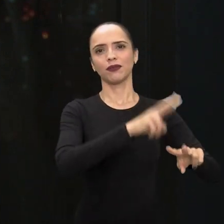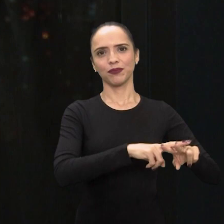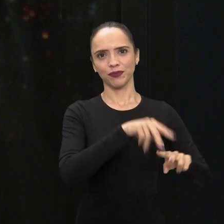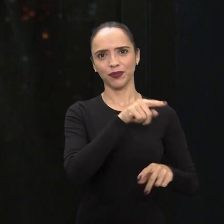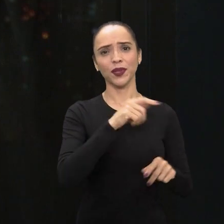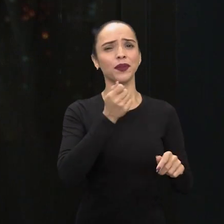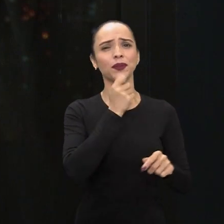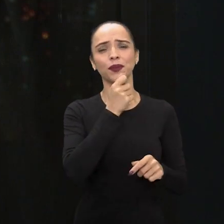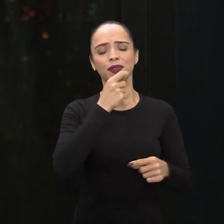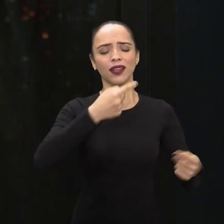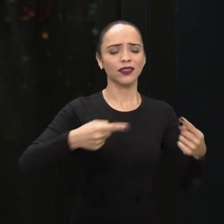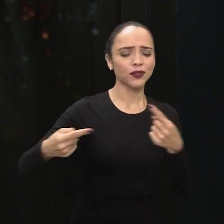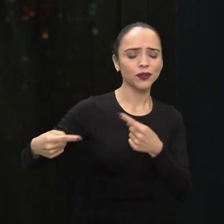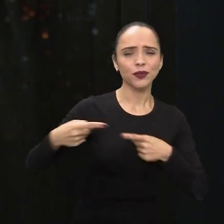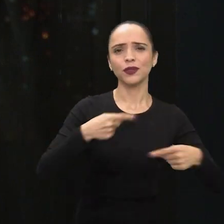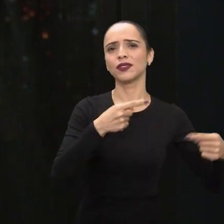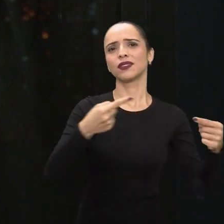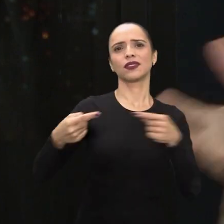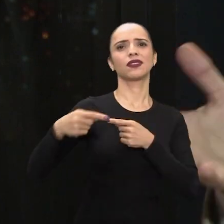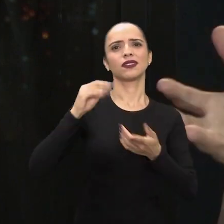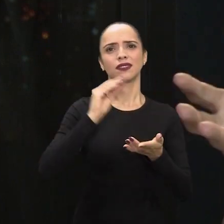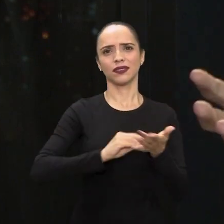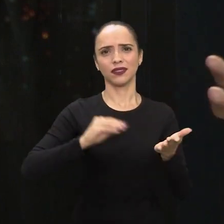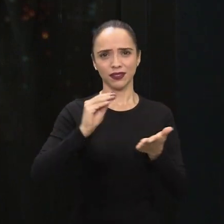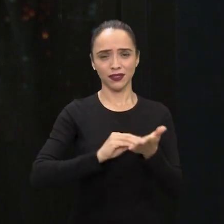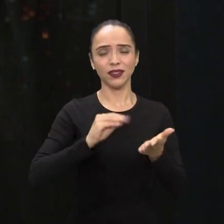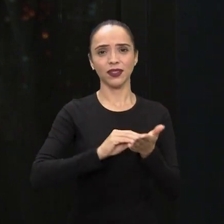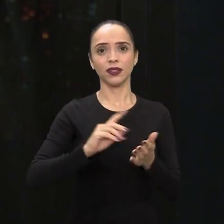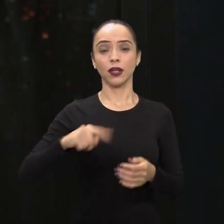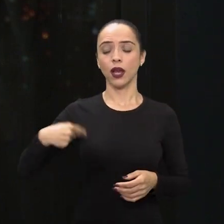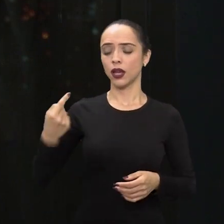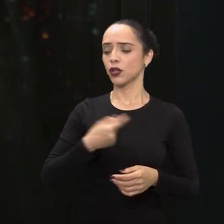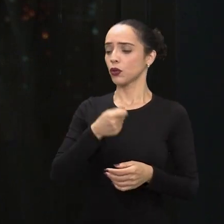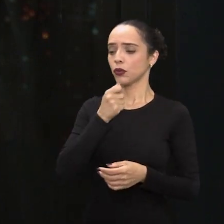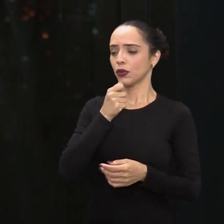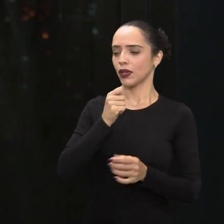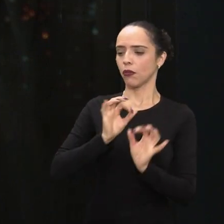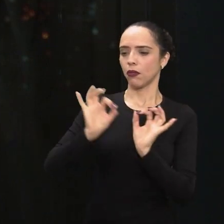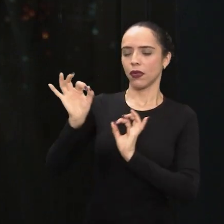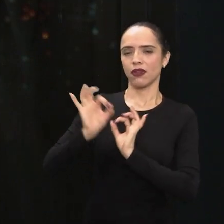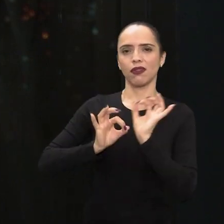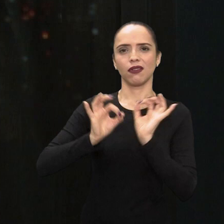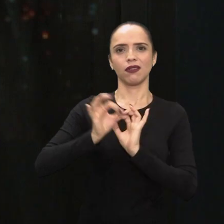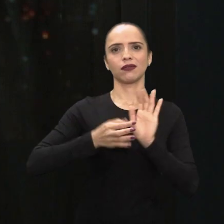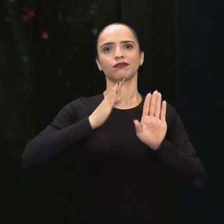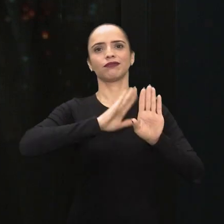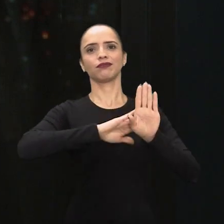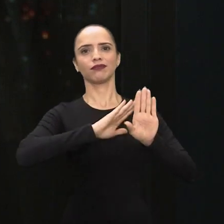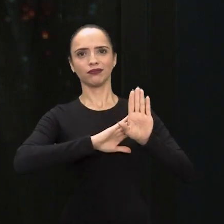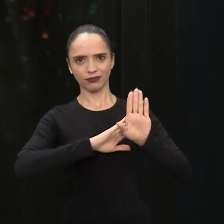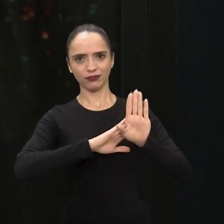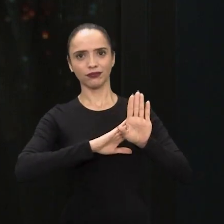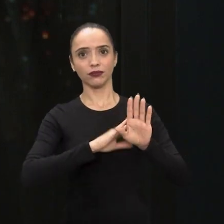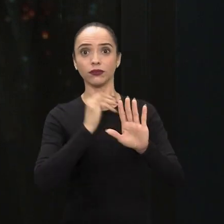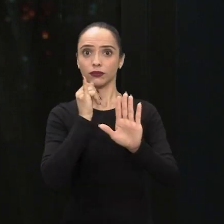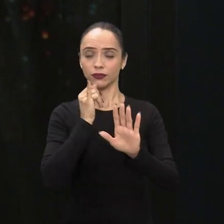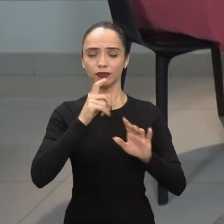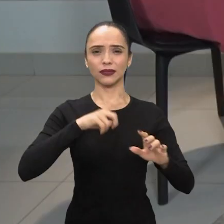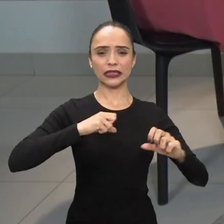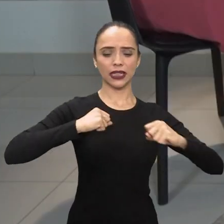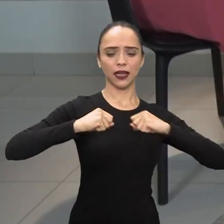drogas sem fazer uma discussão e os planos não trouxeram isso né a gente não teve nenhum plano que por exemplo